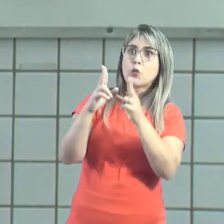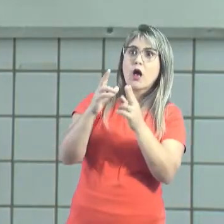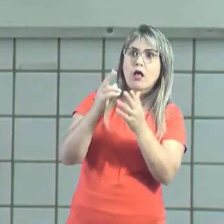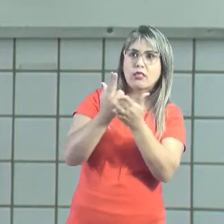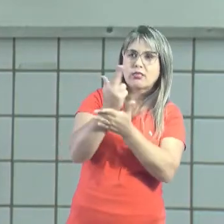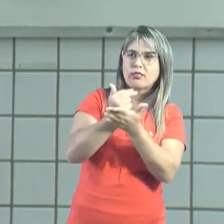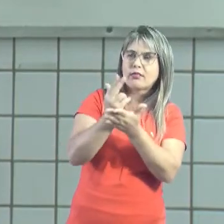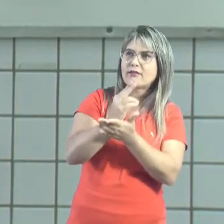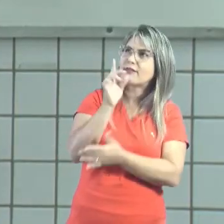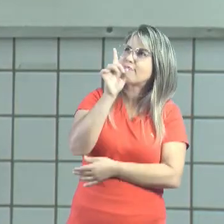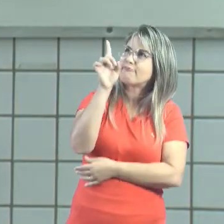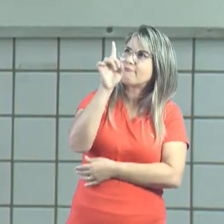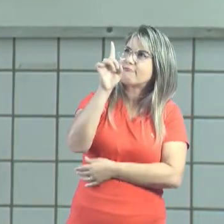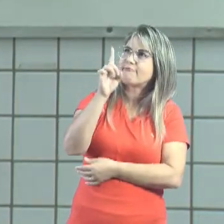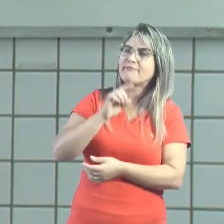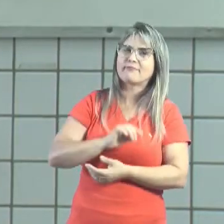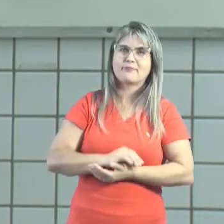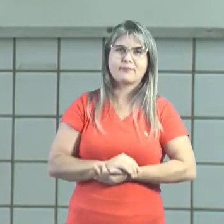aquele